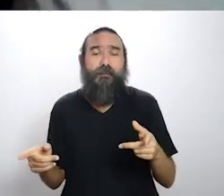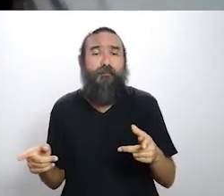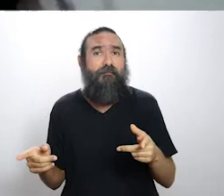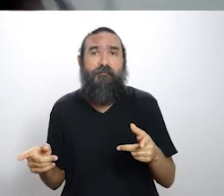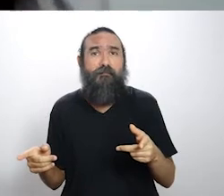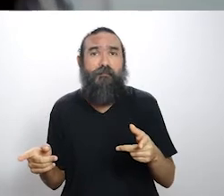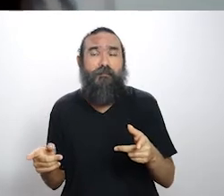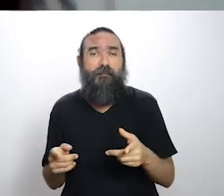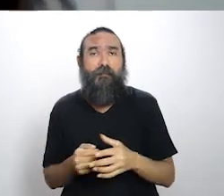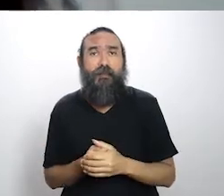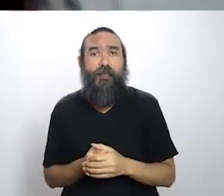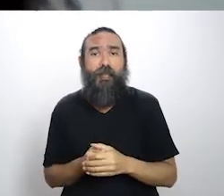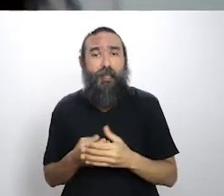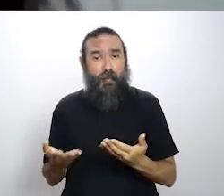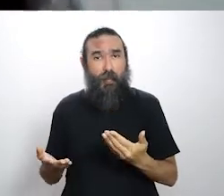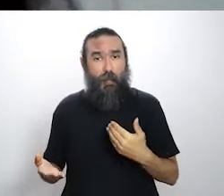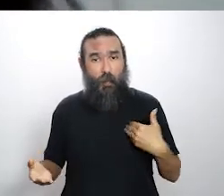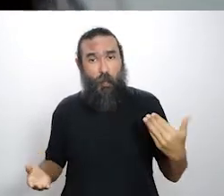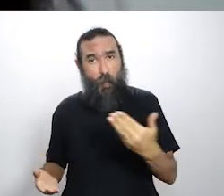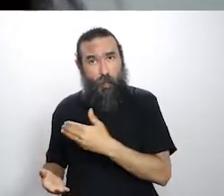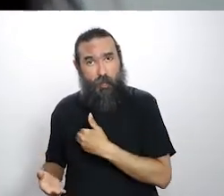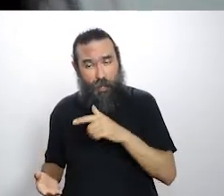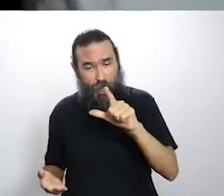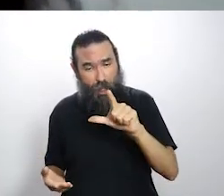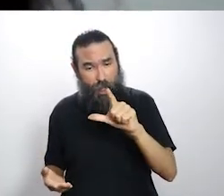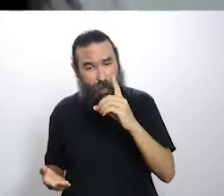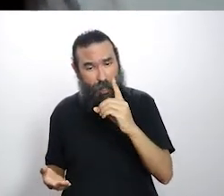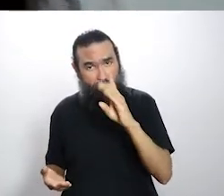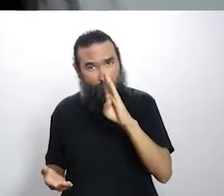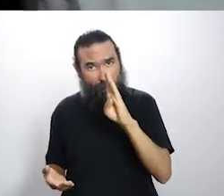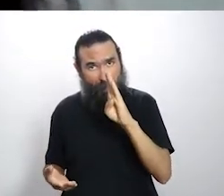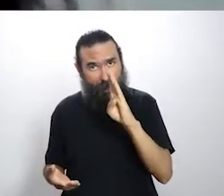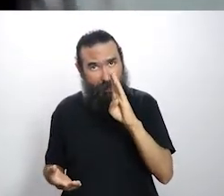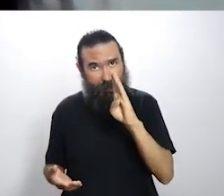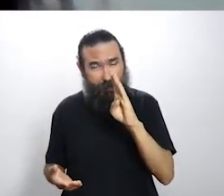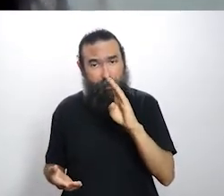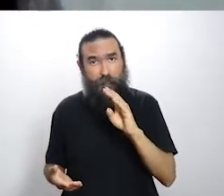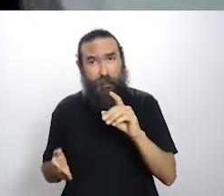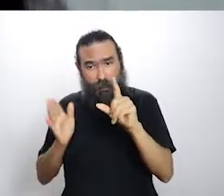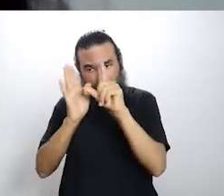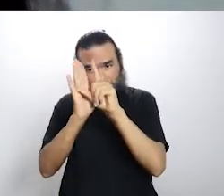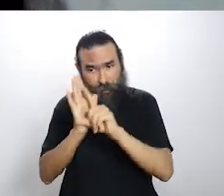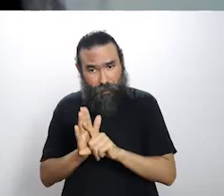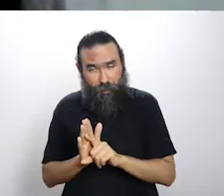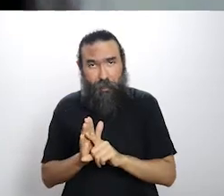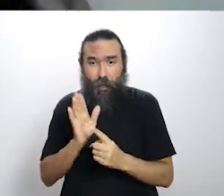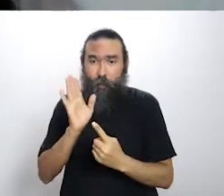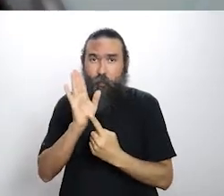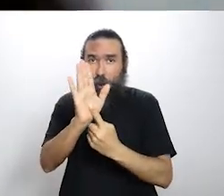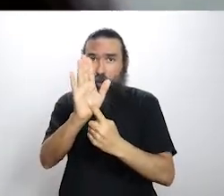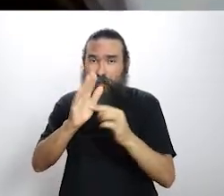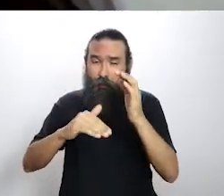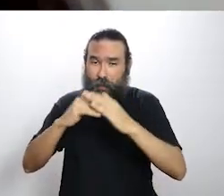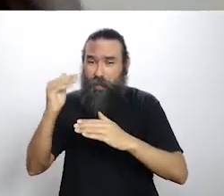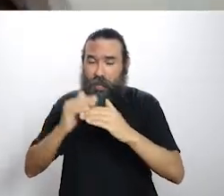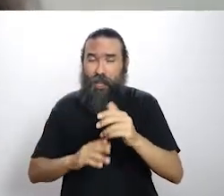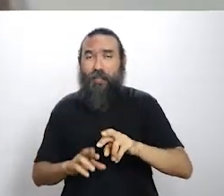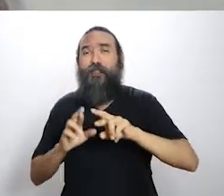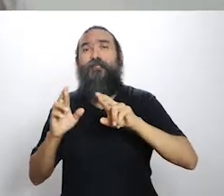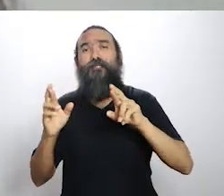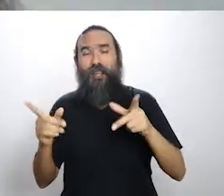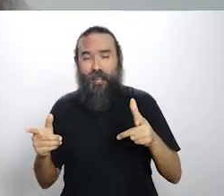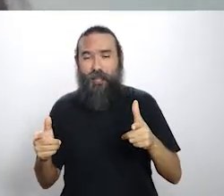forma seriada, e a nossa LDB, ela possibilita formas diferentes de trabalhar, né? Eu só tenho mais